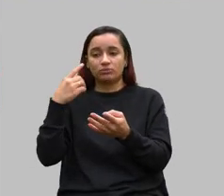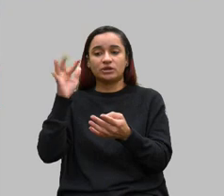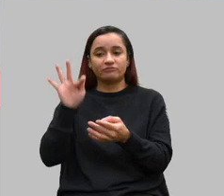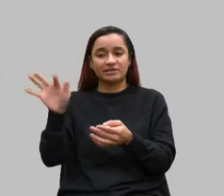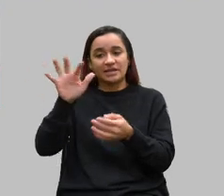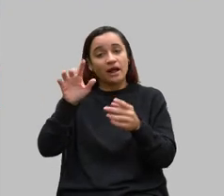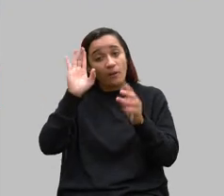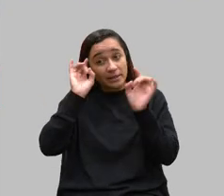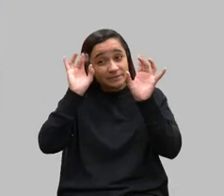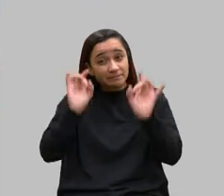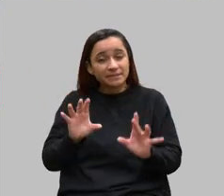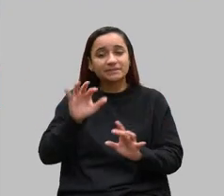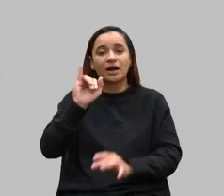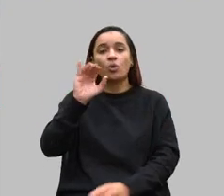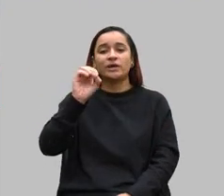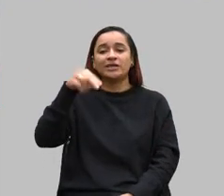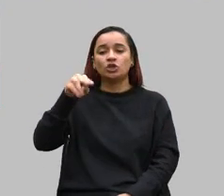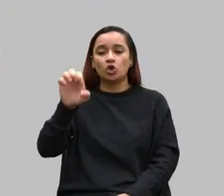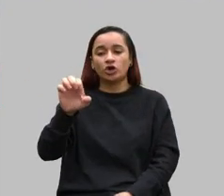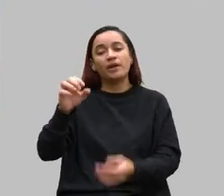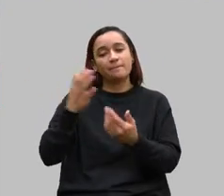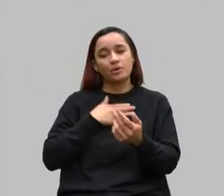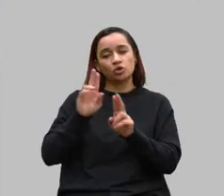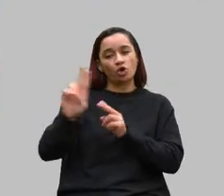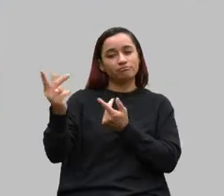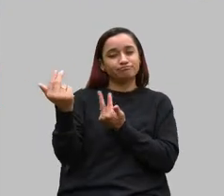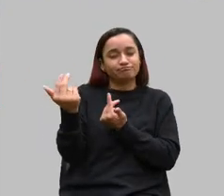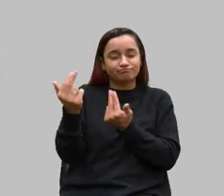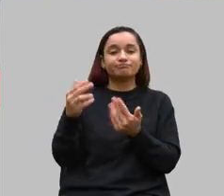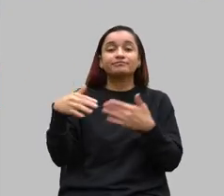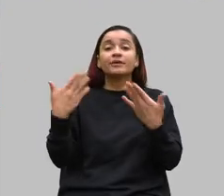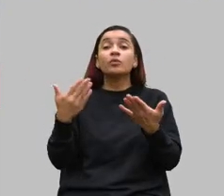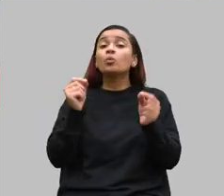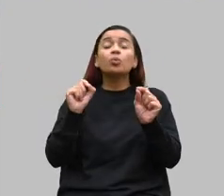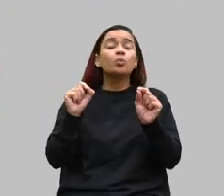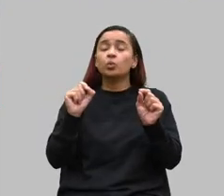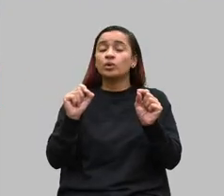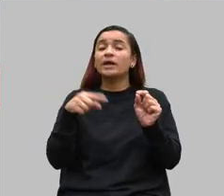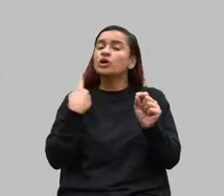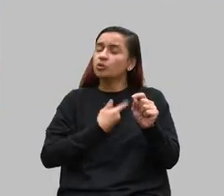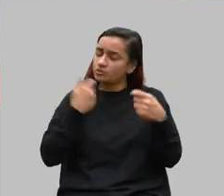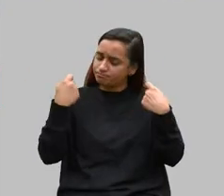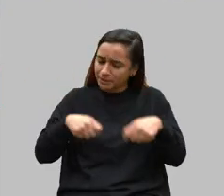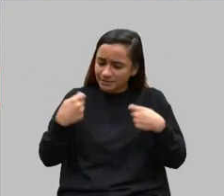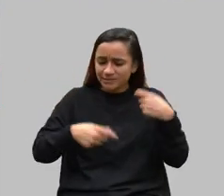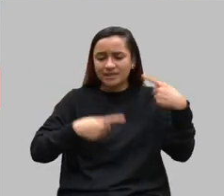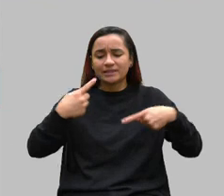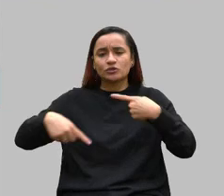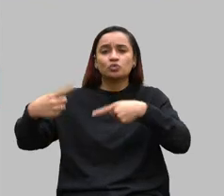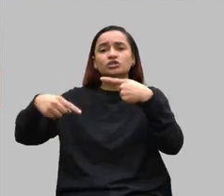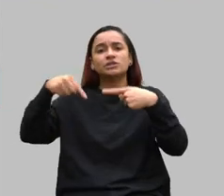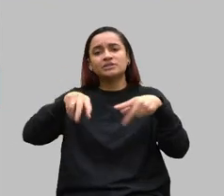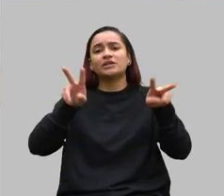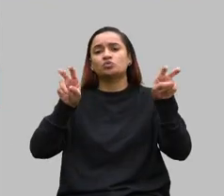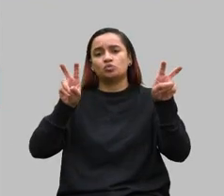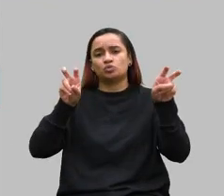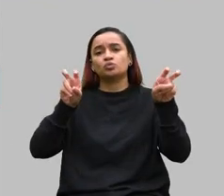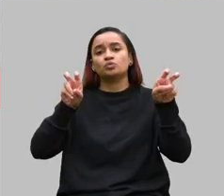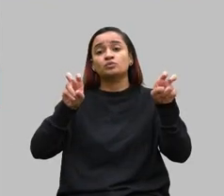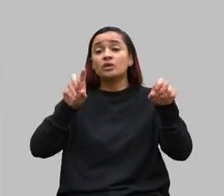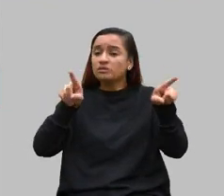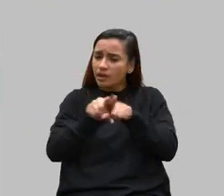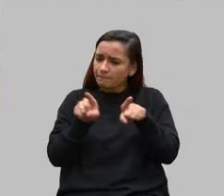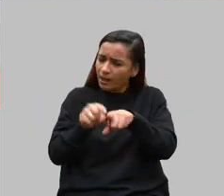minha achará eh nós temos que discutir esse assunto e não só discutir mas também agir porque eles